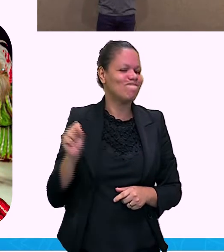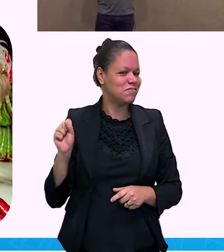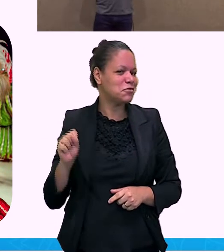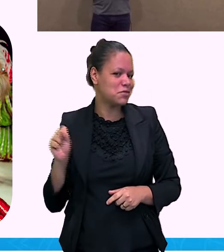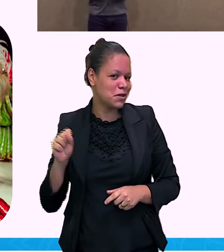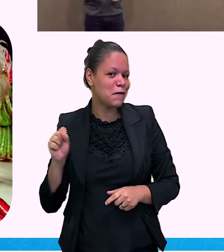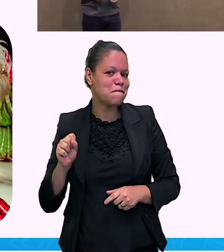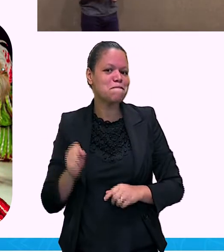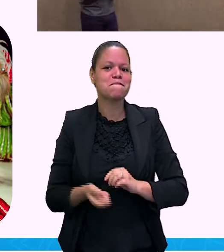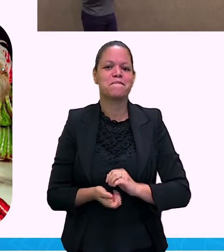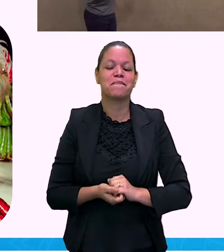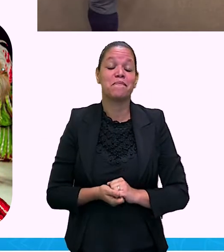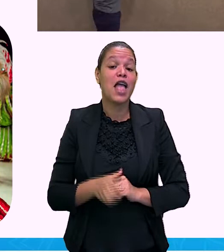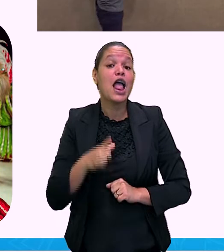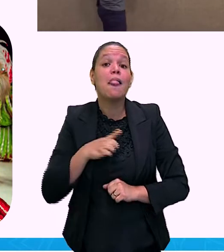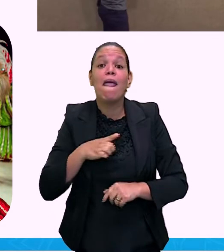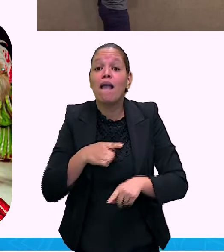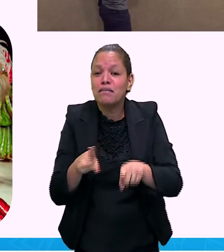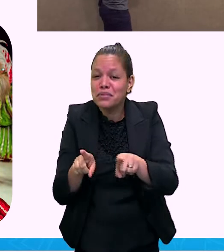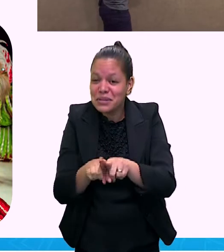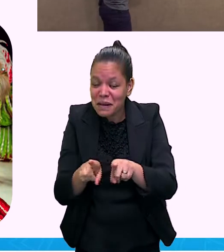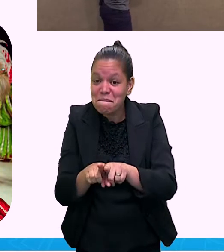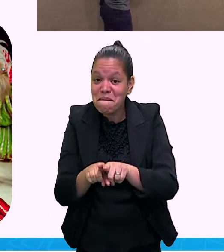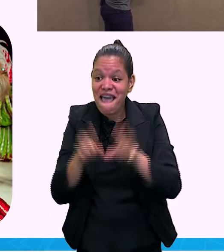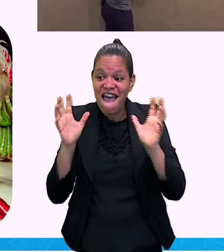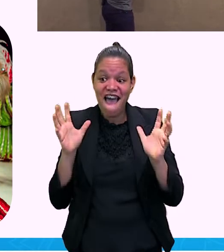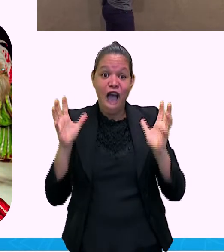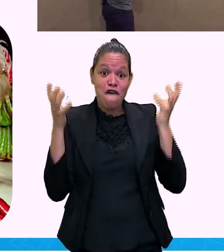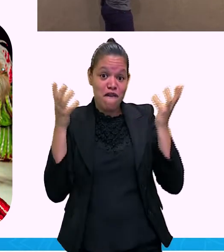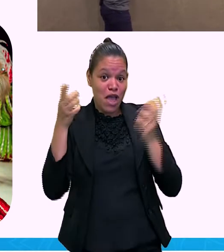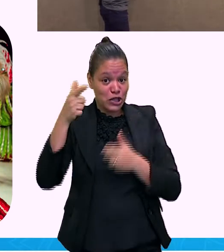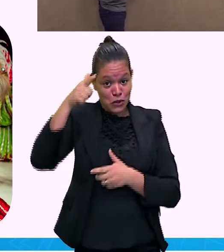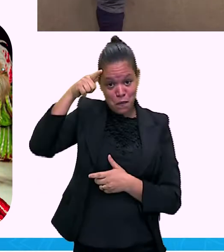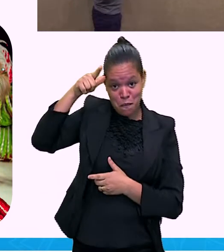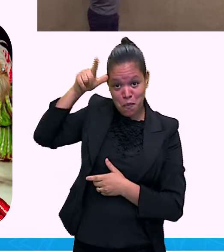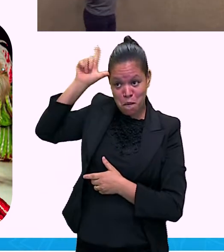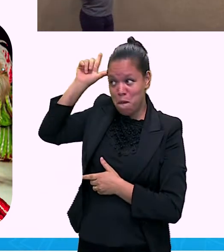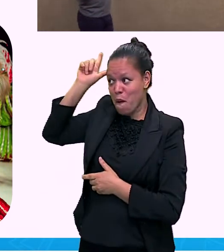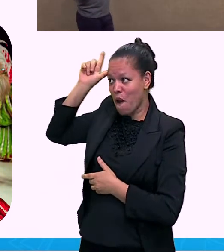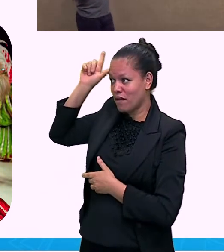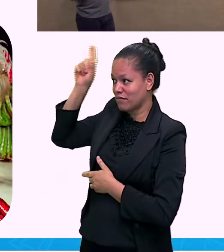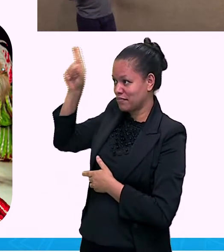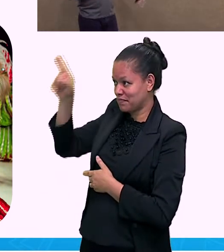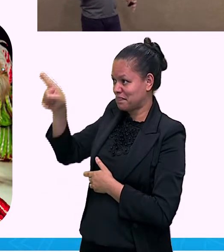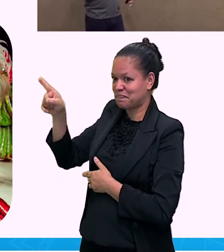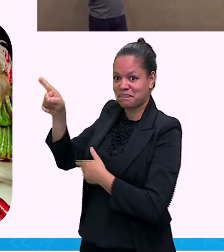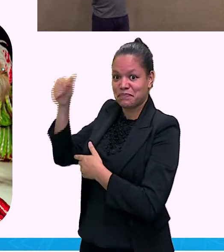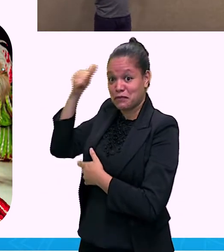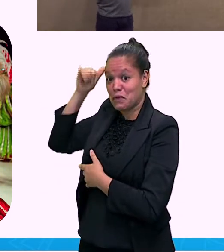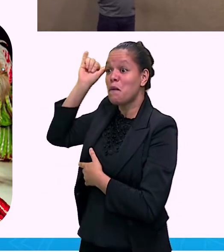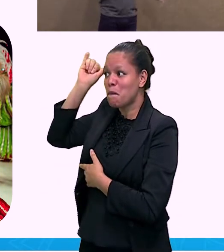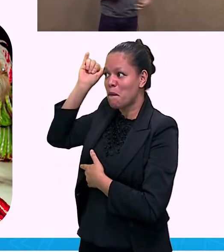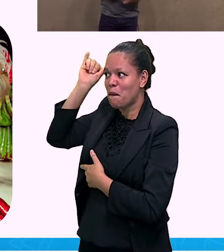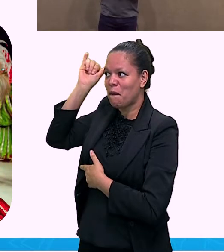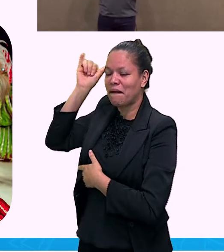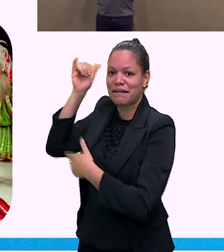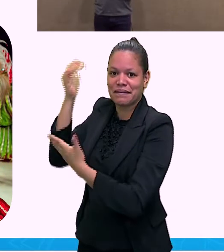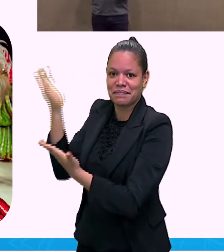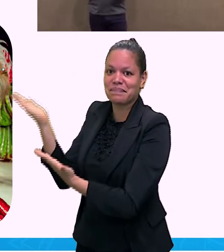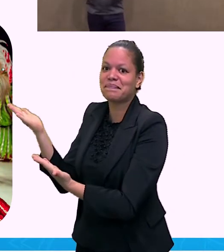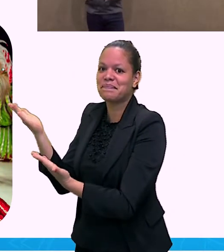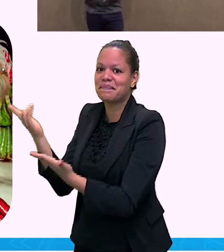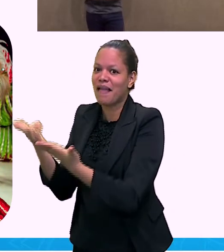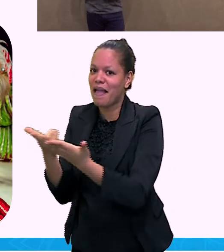aula. E também nós temos aqui a festa do boi-bumbá, que é a segunda imagem. Repare que é uma coisa mais folclórica,